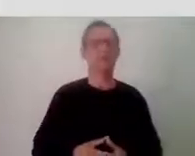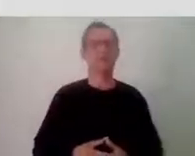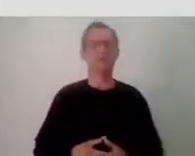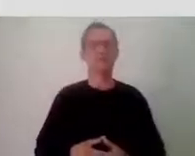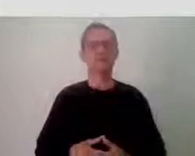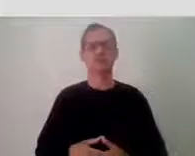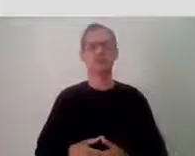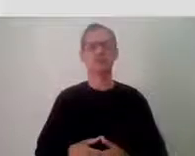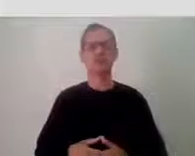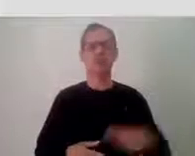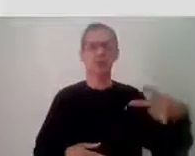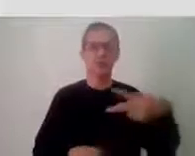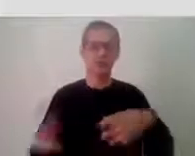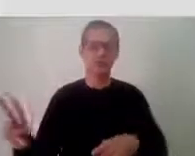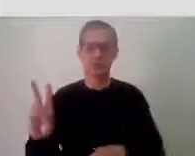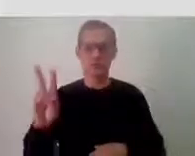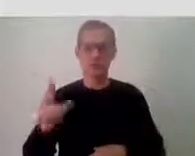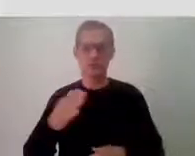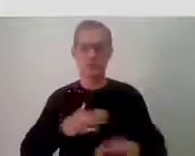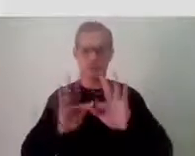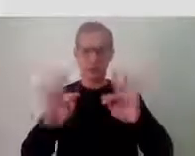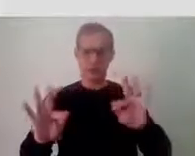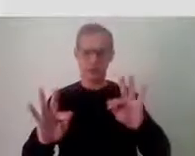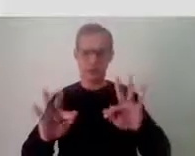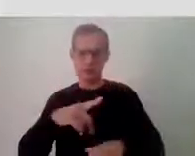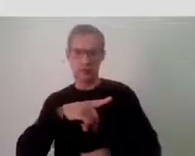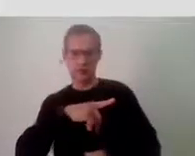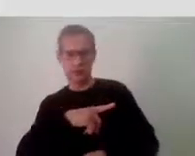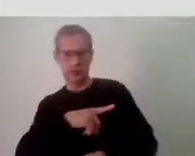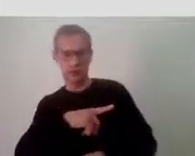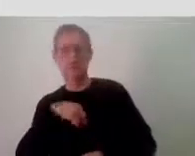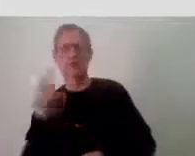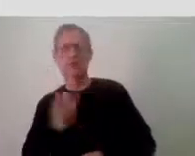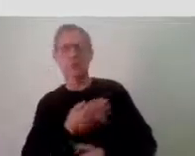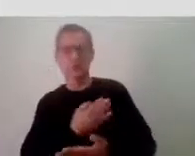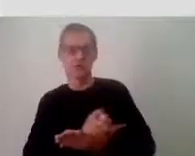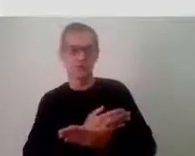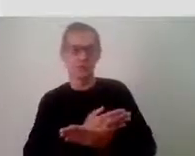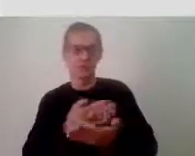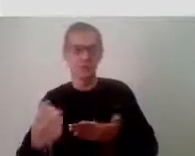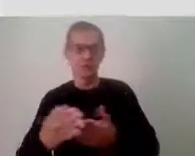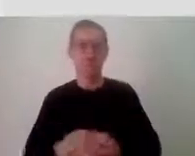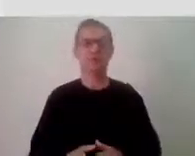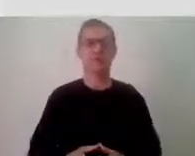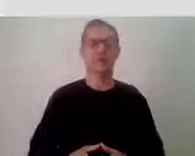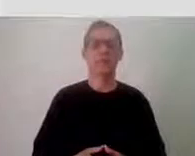os menores valores que a minha função vai assumir. Então, a gente começa